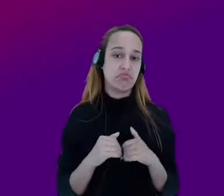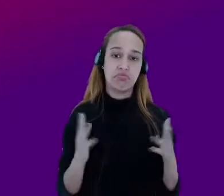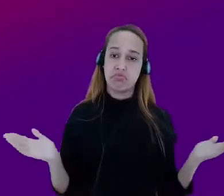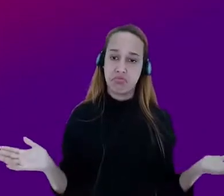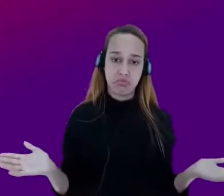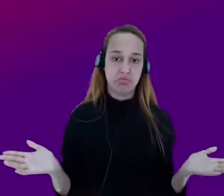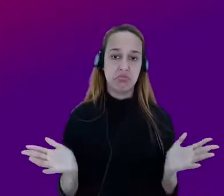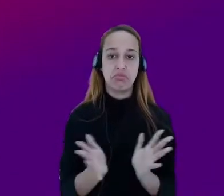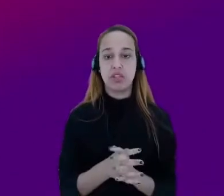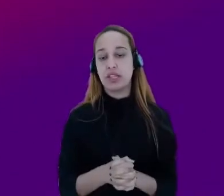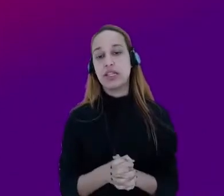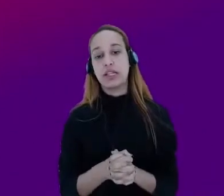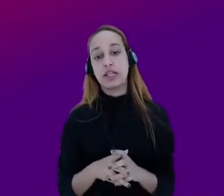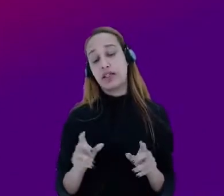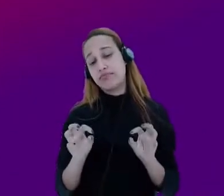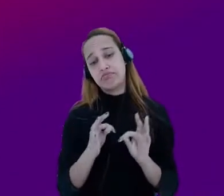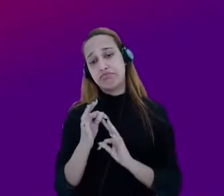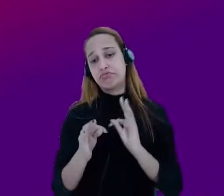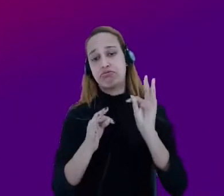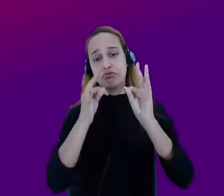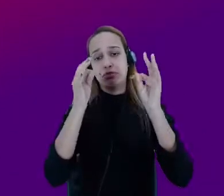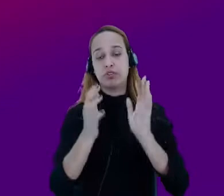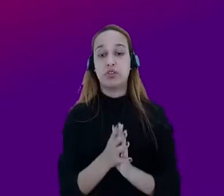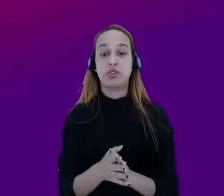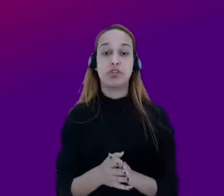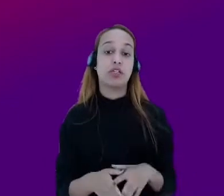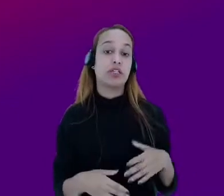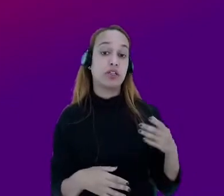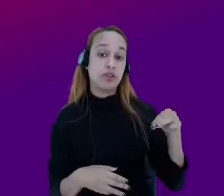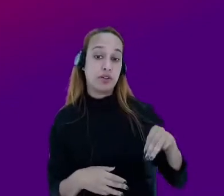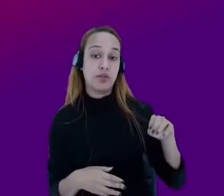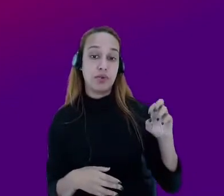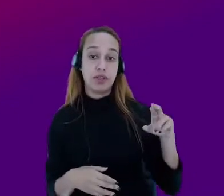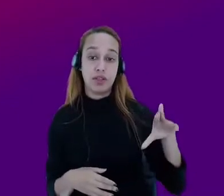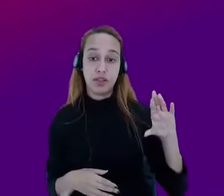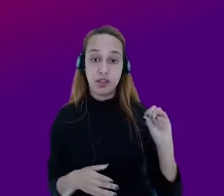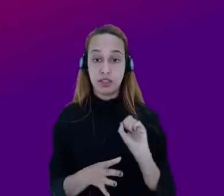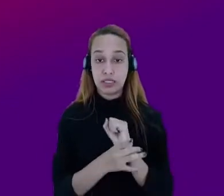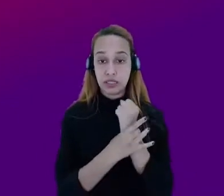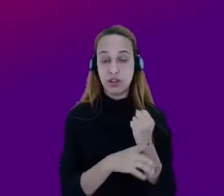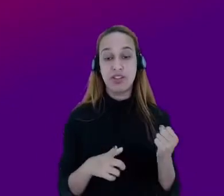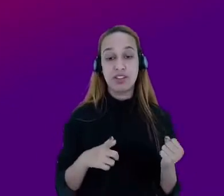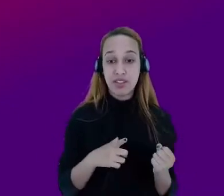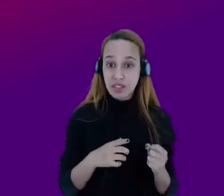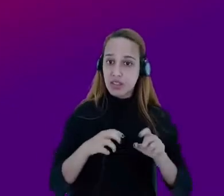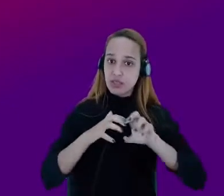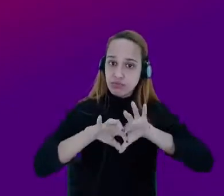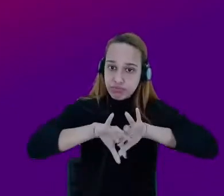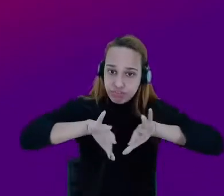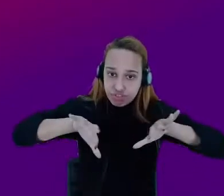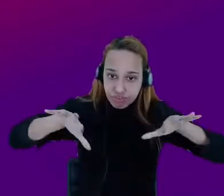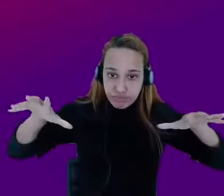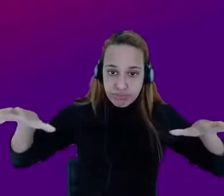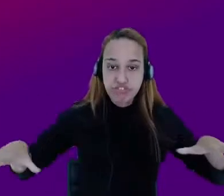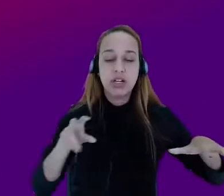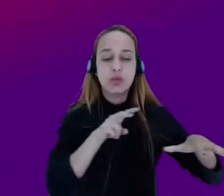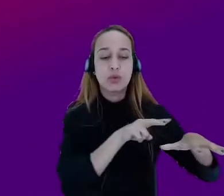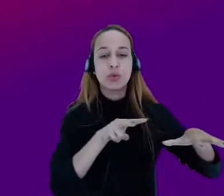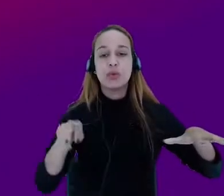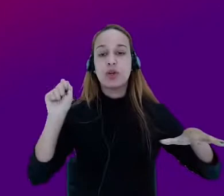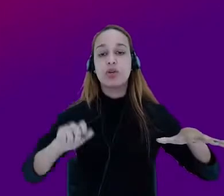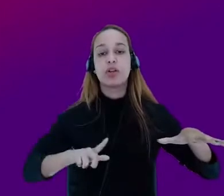for a tecnologia. E no mercado de seguros ainda existe muito espaço para a gente fazer isso. Existem aqueles